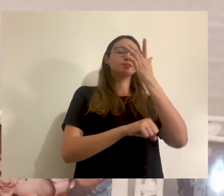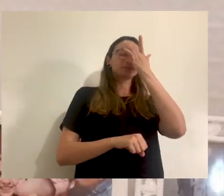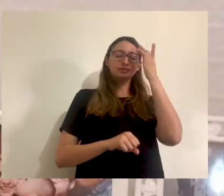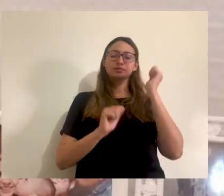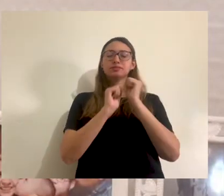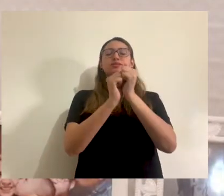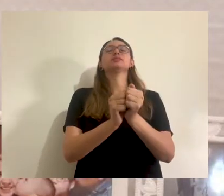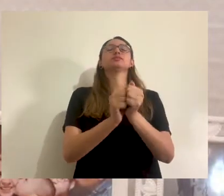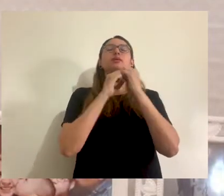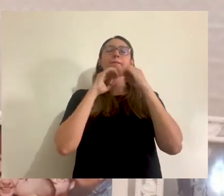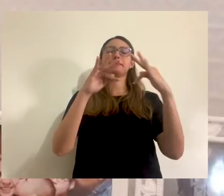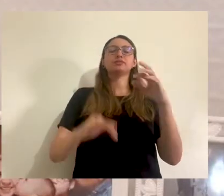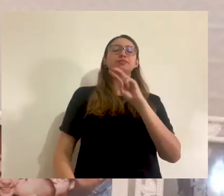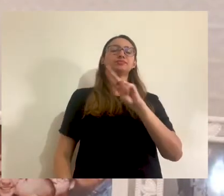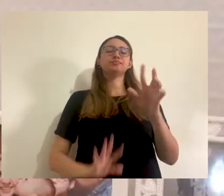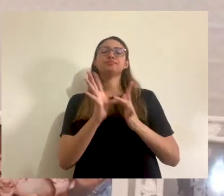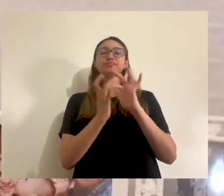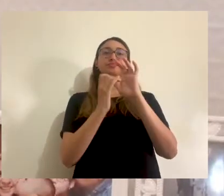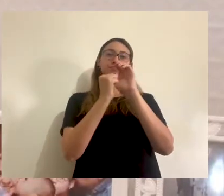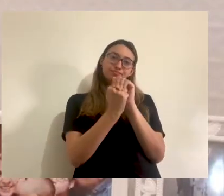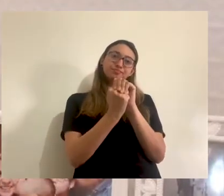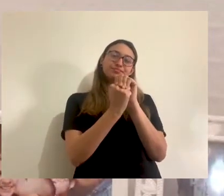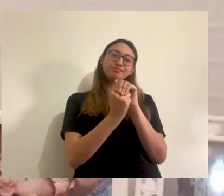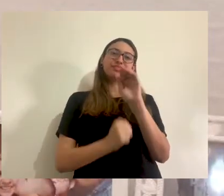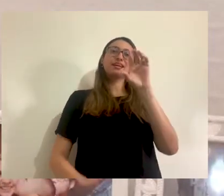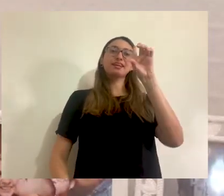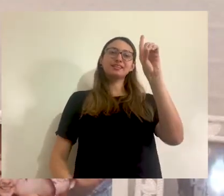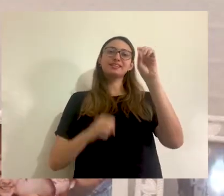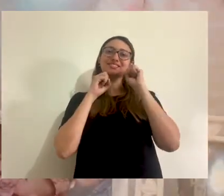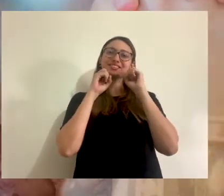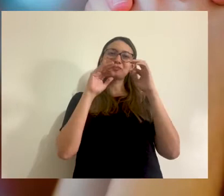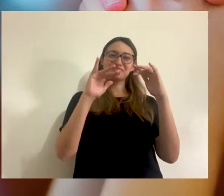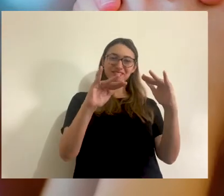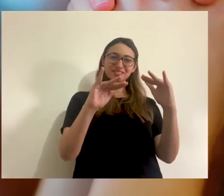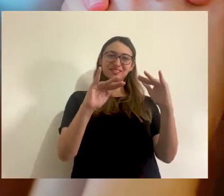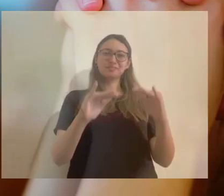nos abençoa. Em nome de Jesus. Amém. Que Deus o abençoe.